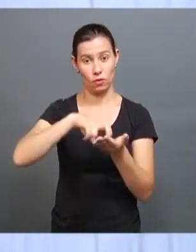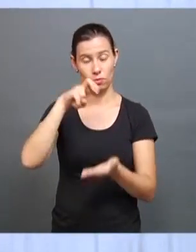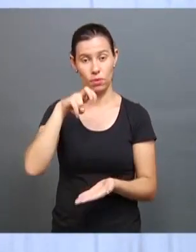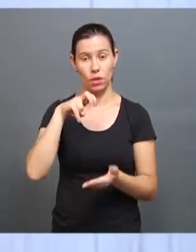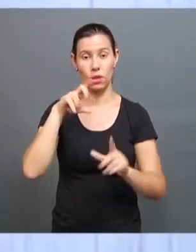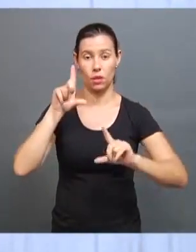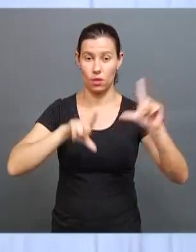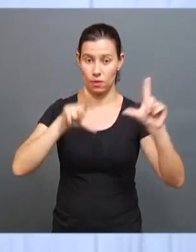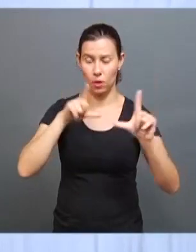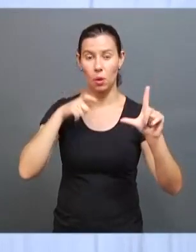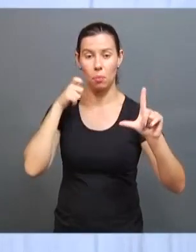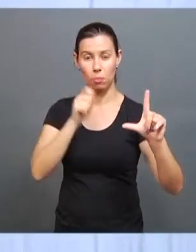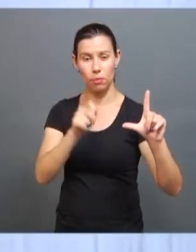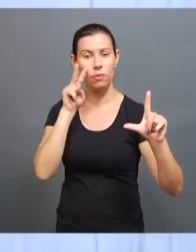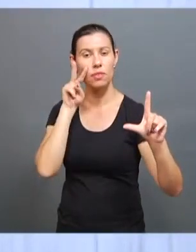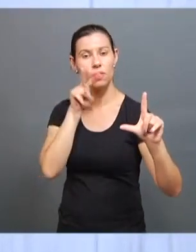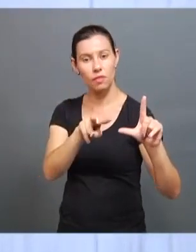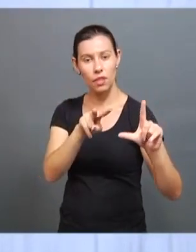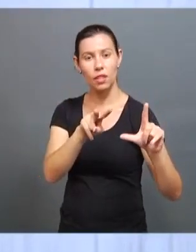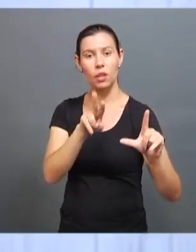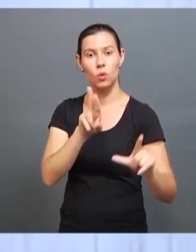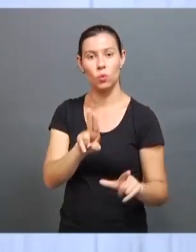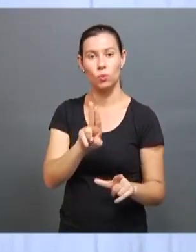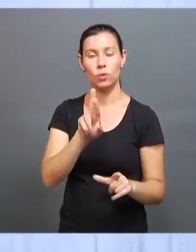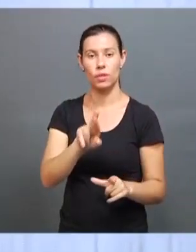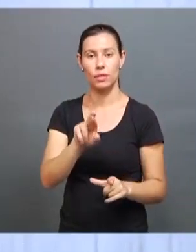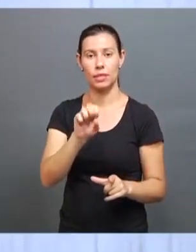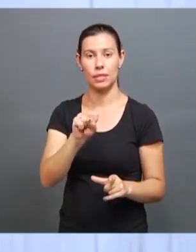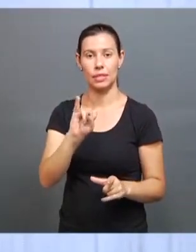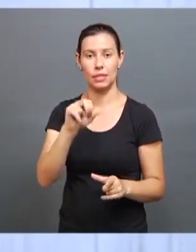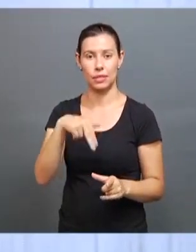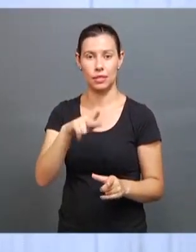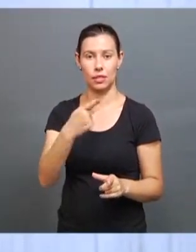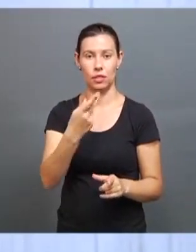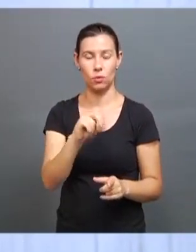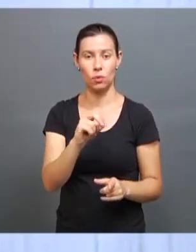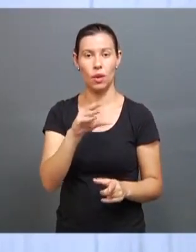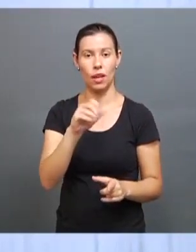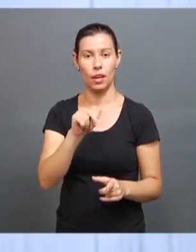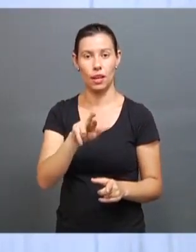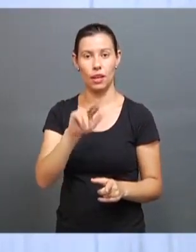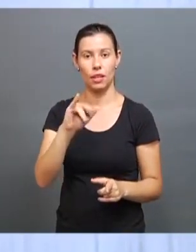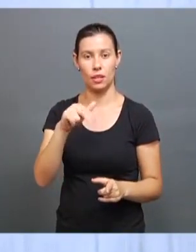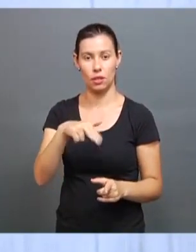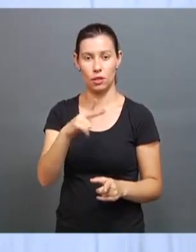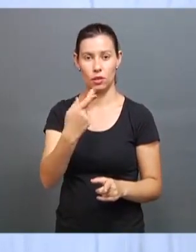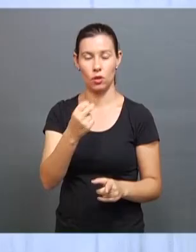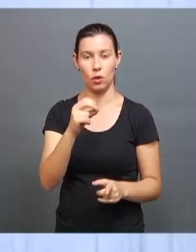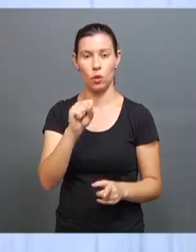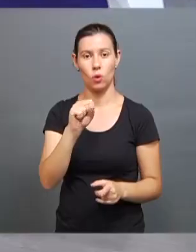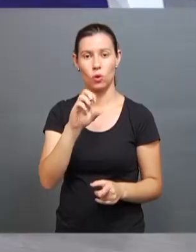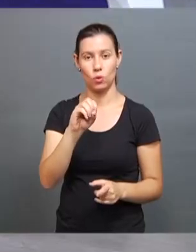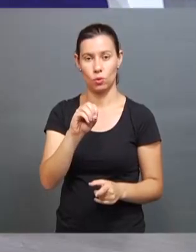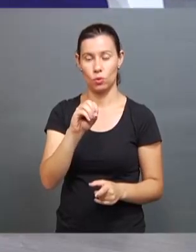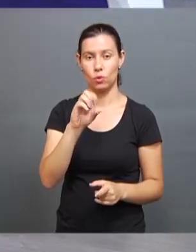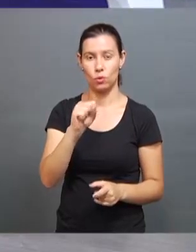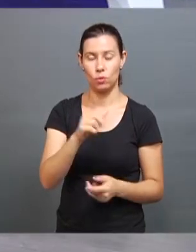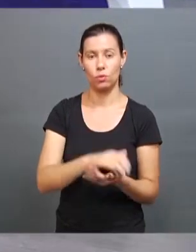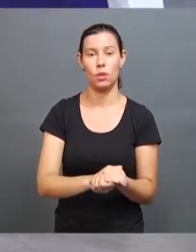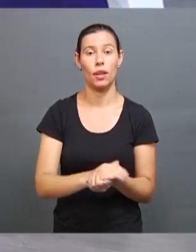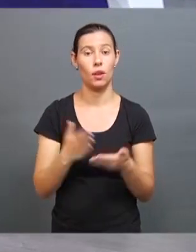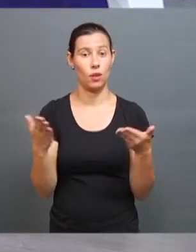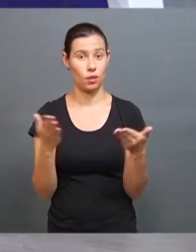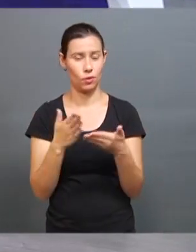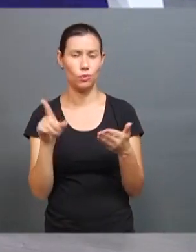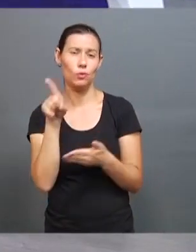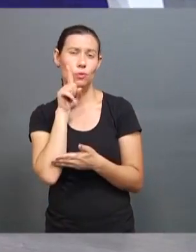né? Ursinhos carinhosos, todo dia às 9 horas a gente assistia. Não, agora eles querem um atrás do outro, né? Já a gente